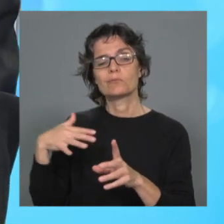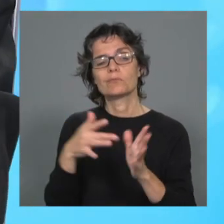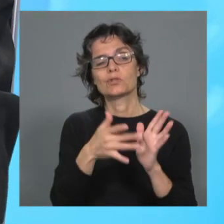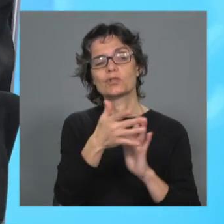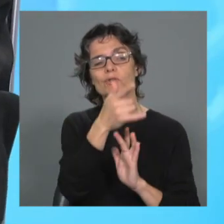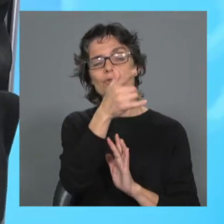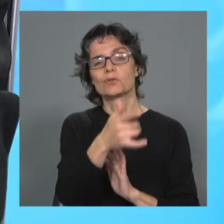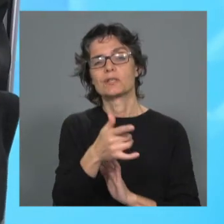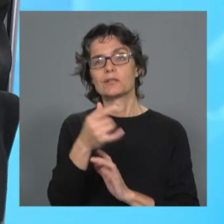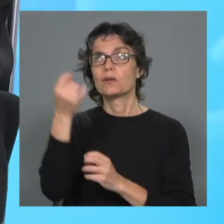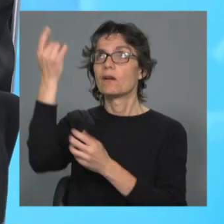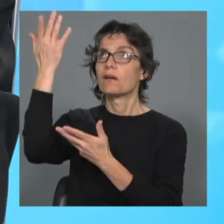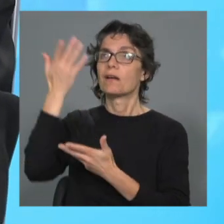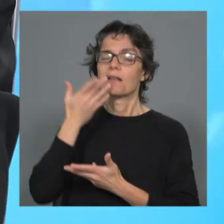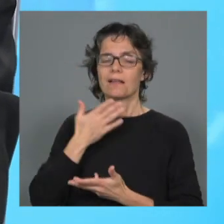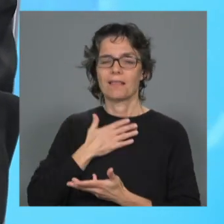do Pai.